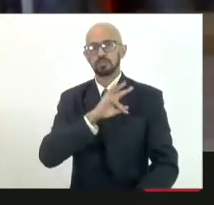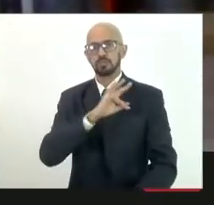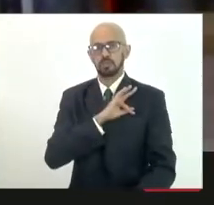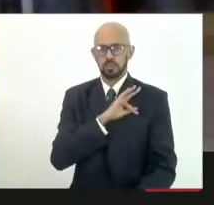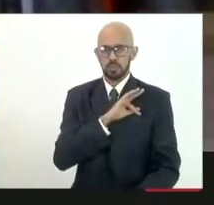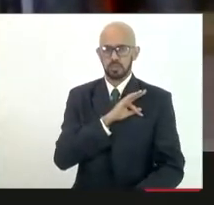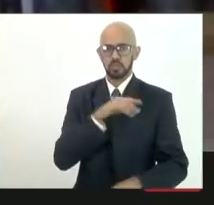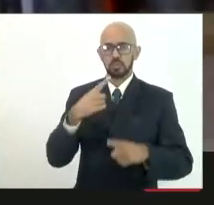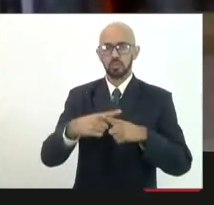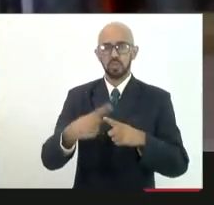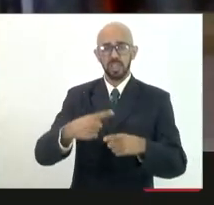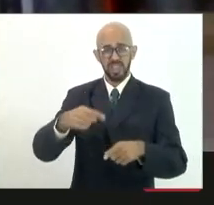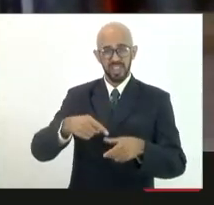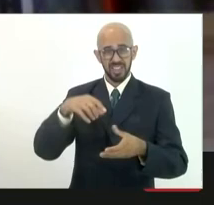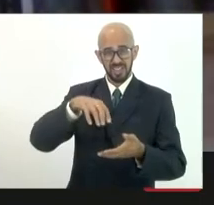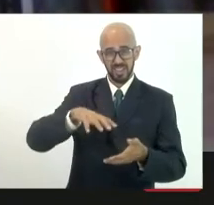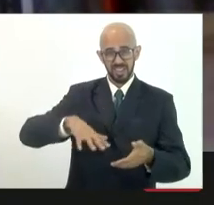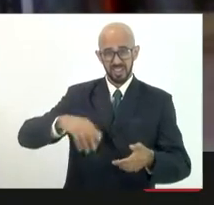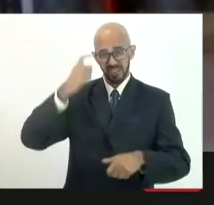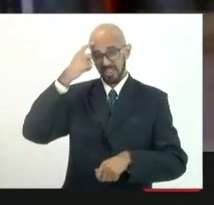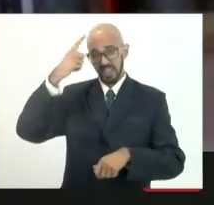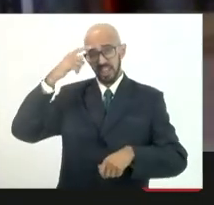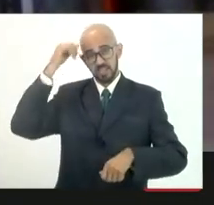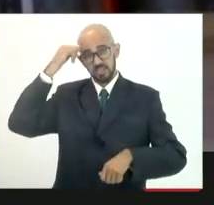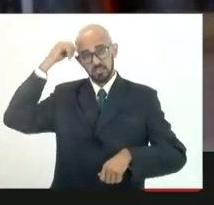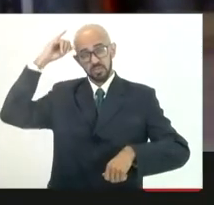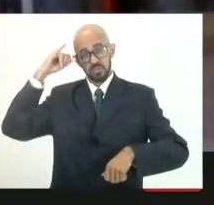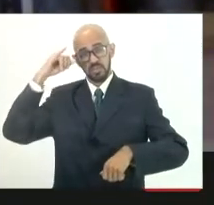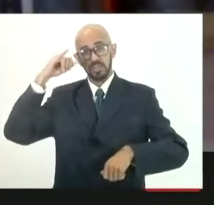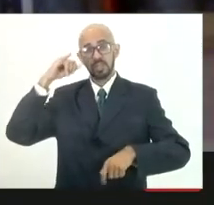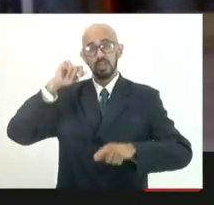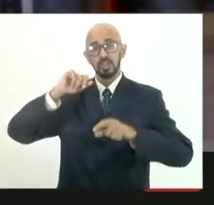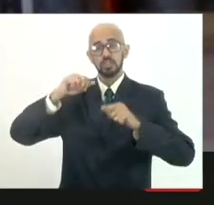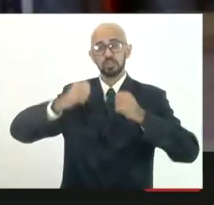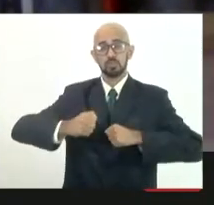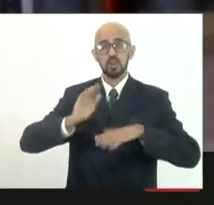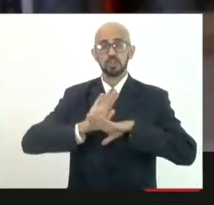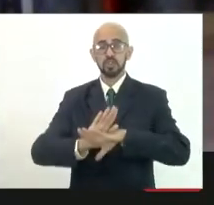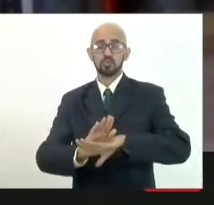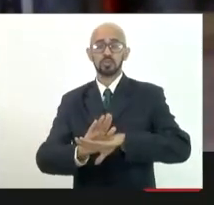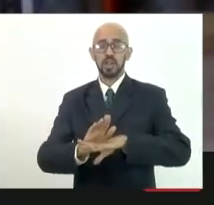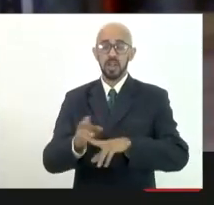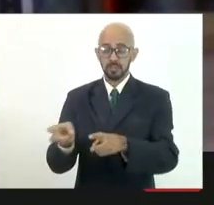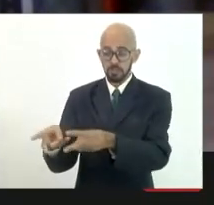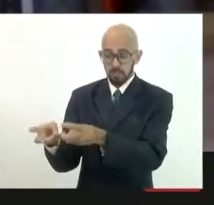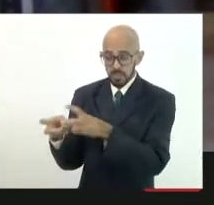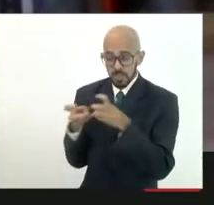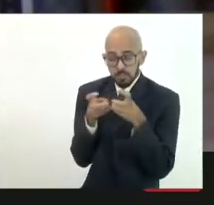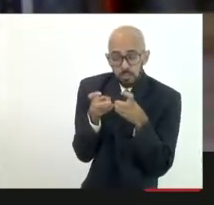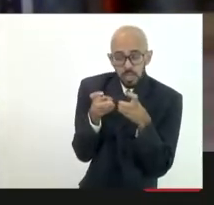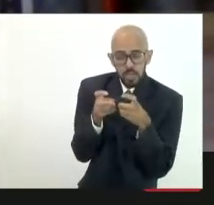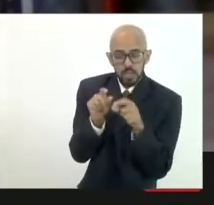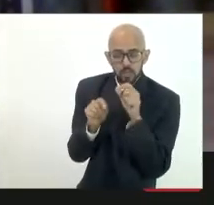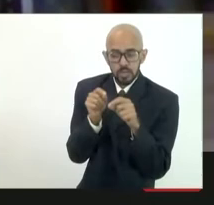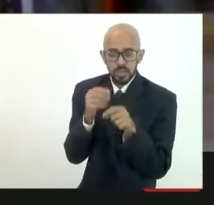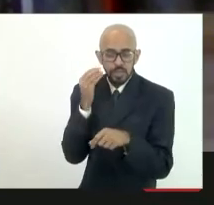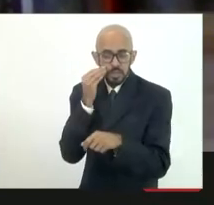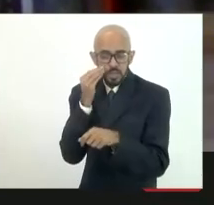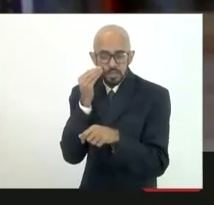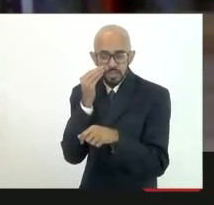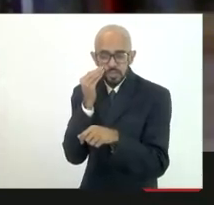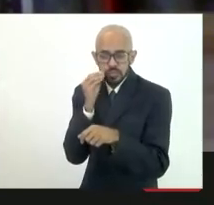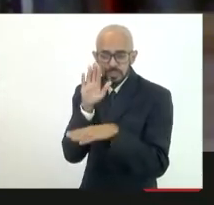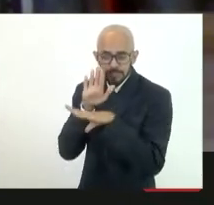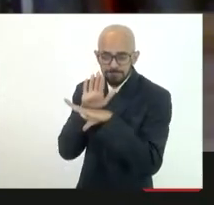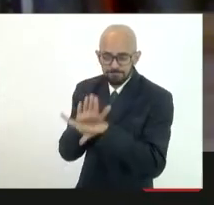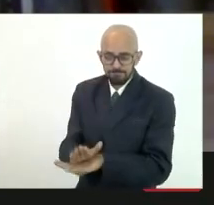no campo preventivo, isso ao menos pode ajudar a se perceberem movimentações ou tentativas de